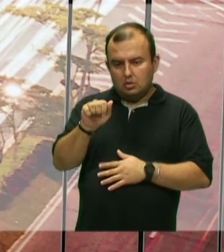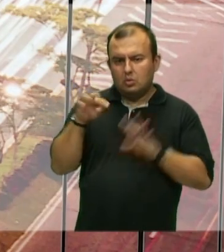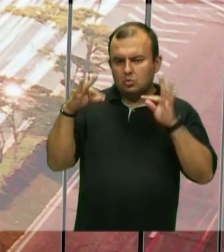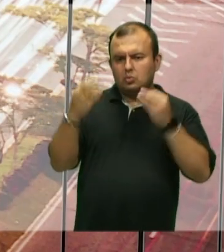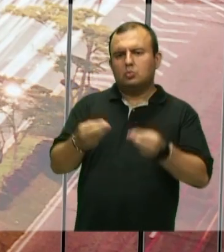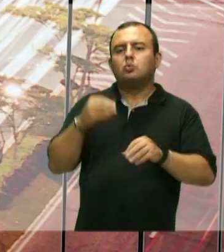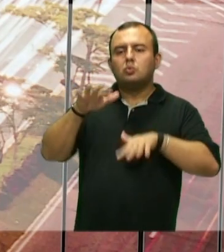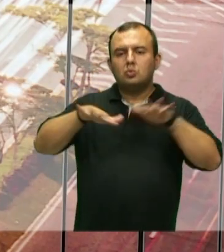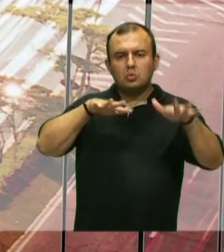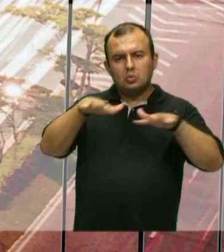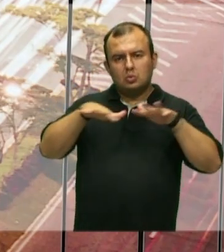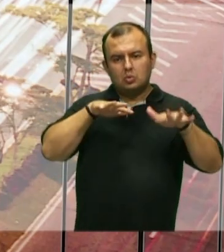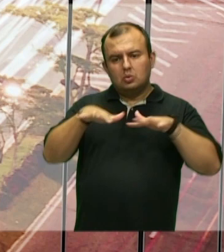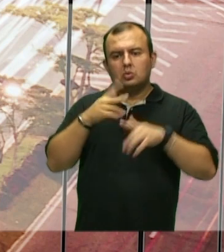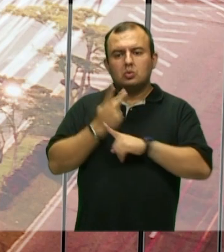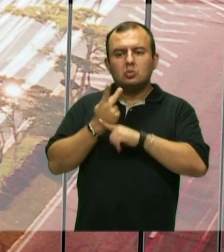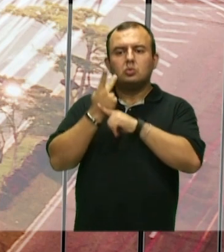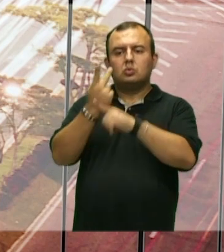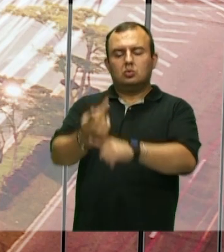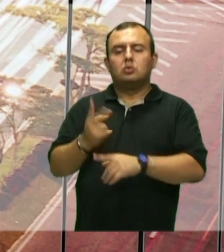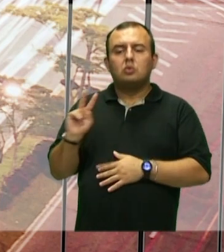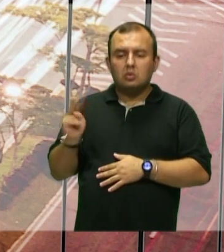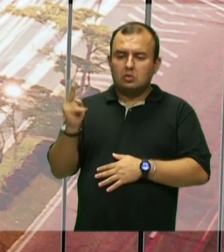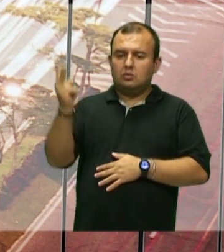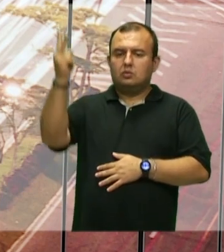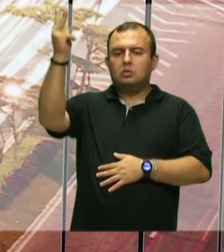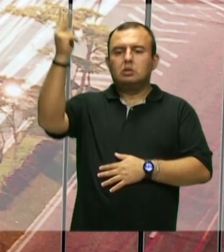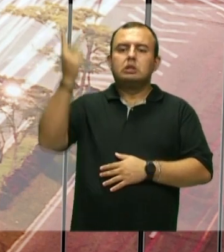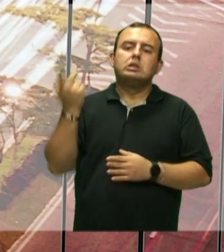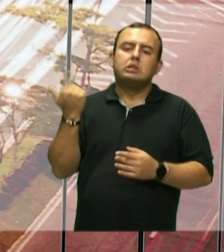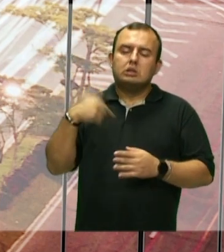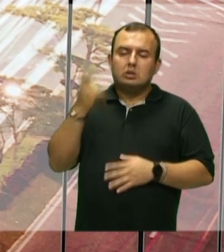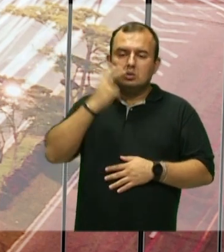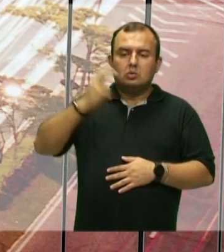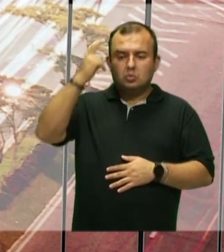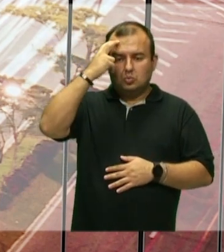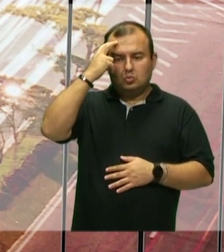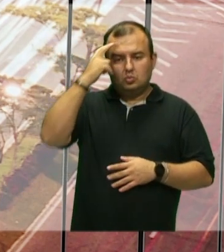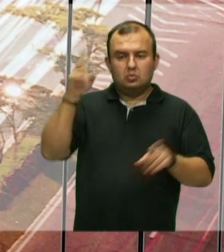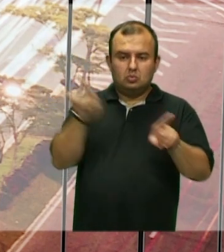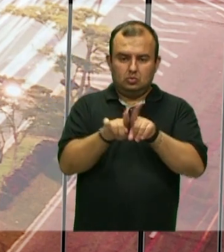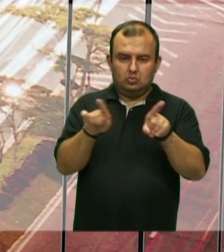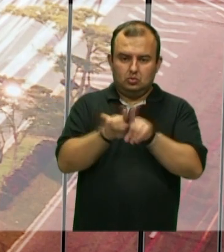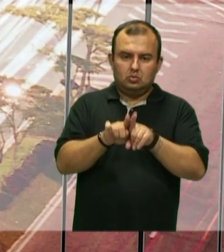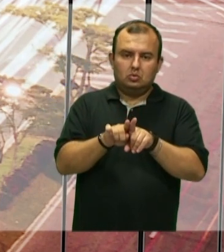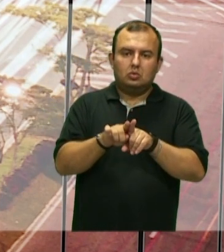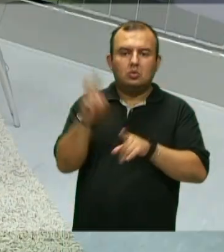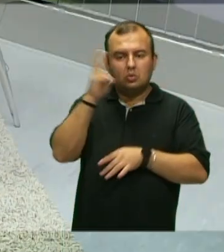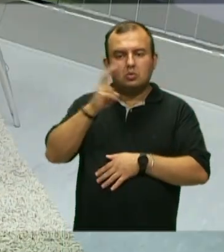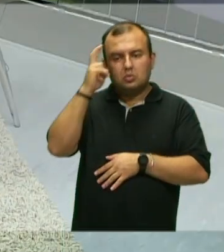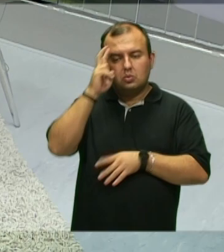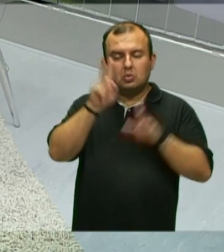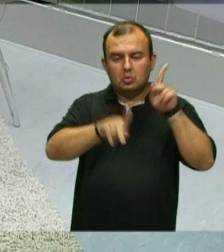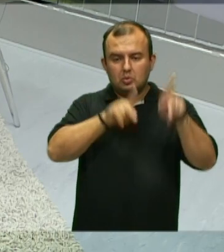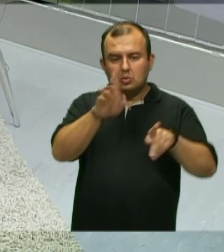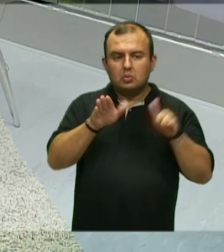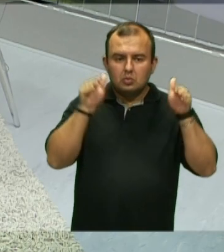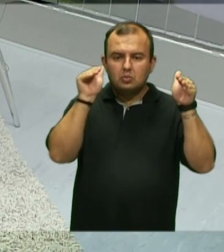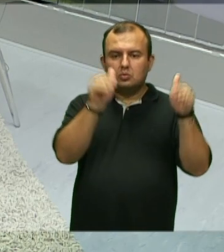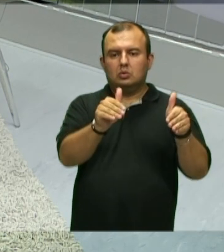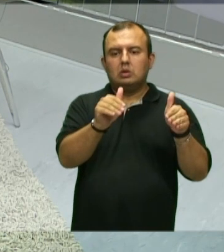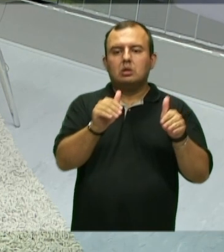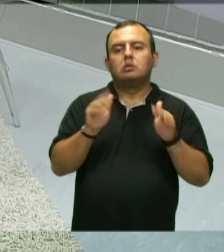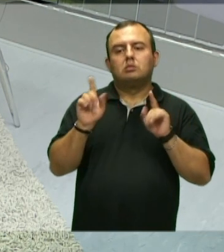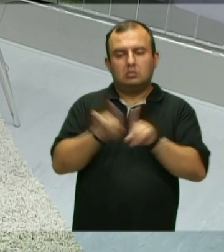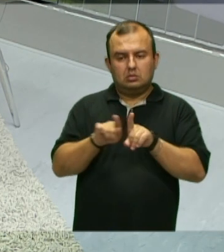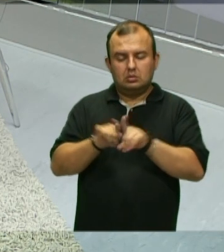os movimentos que buscam essa valorização da cultura e também aqui a cultura com um público-alvo bem específico que também